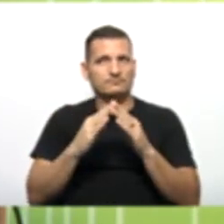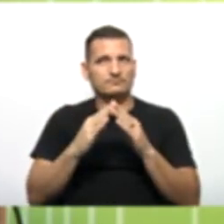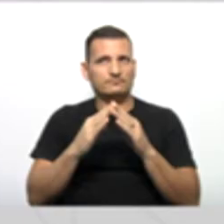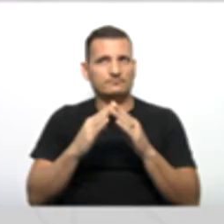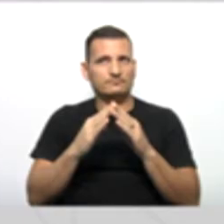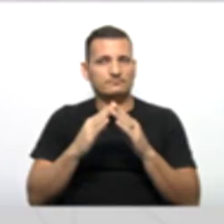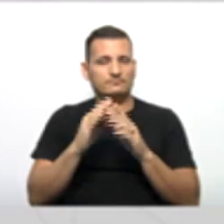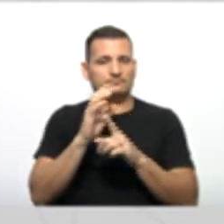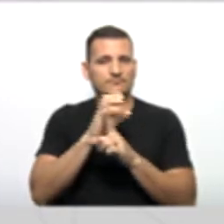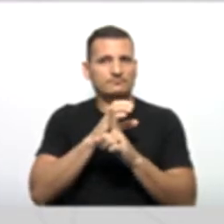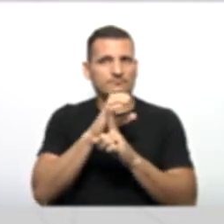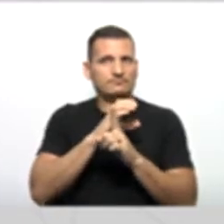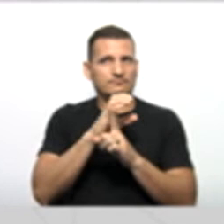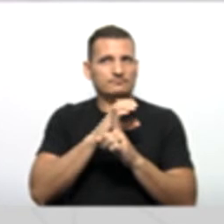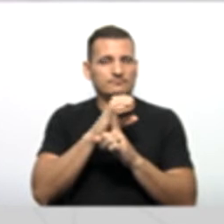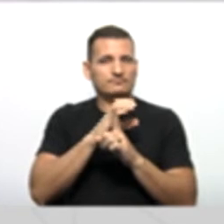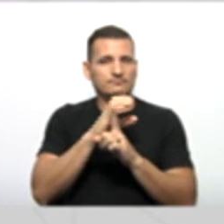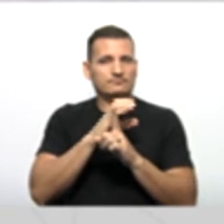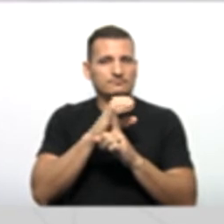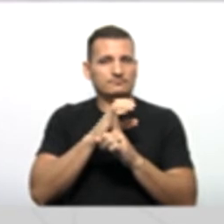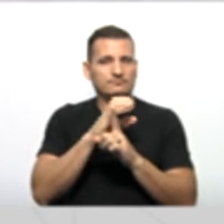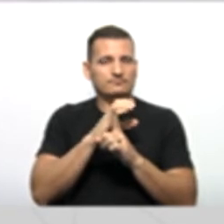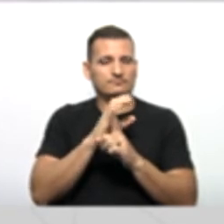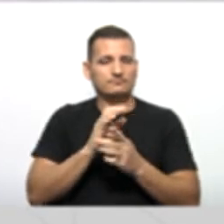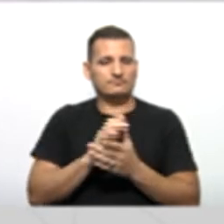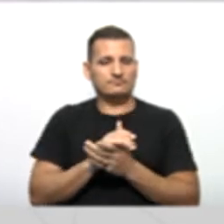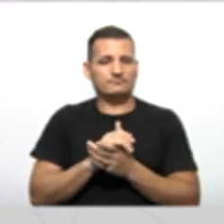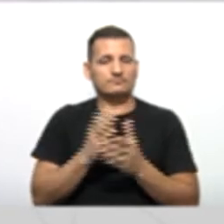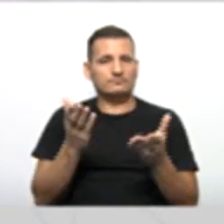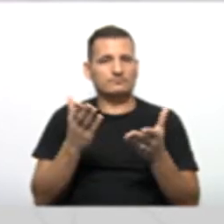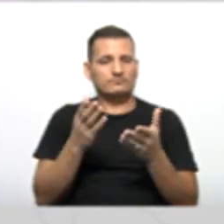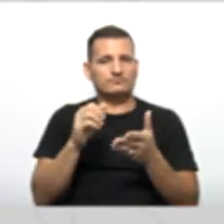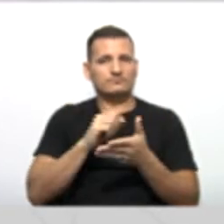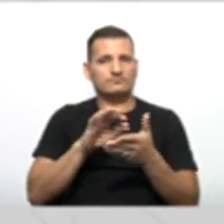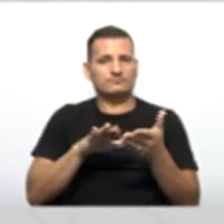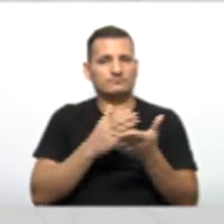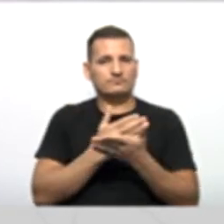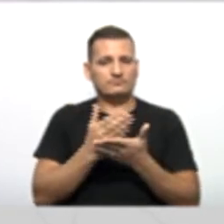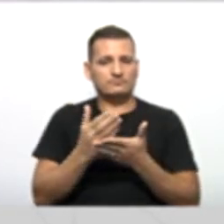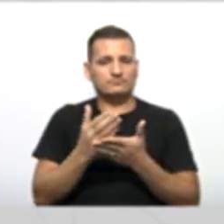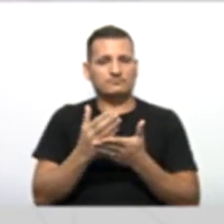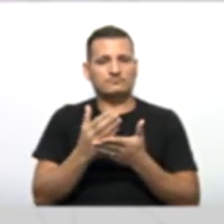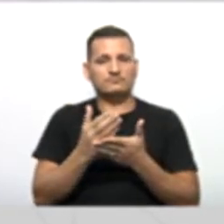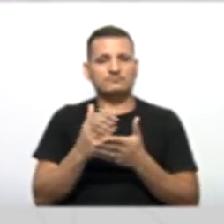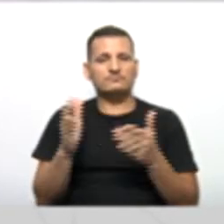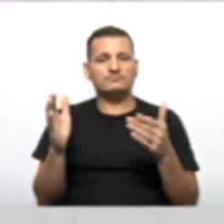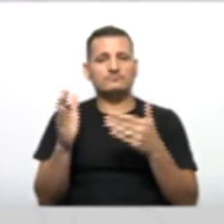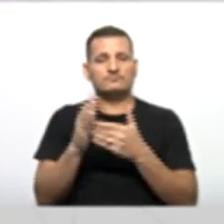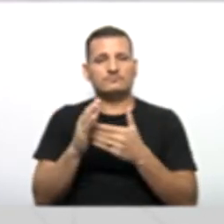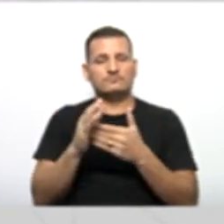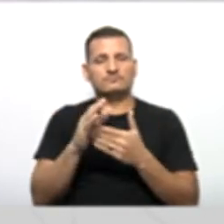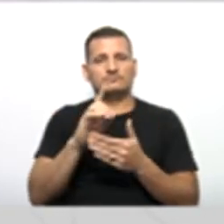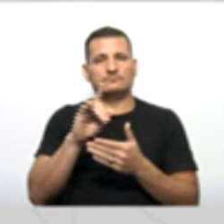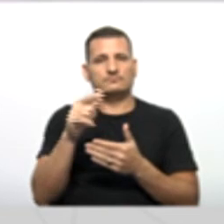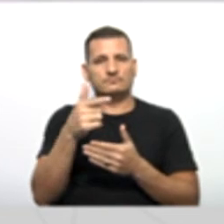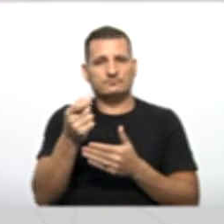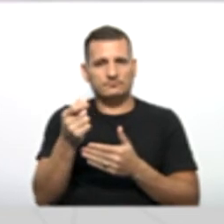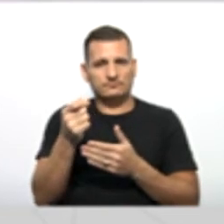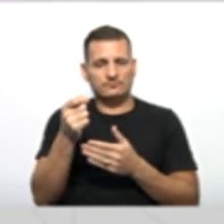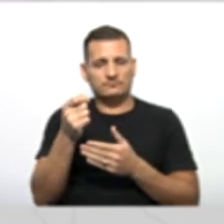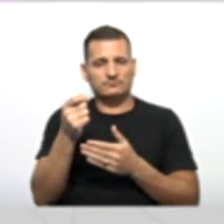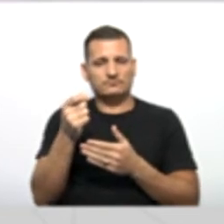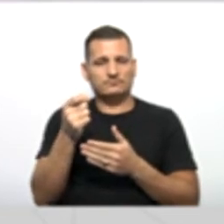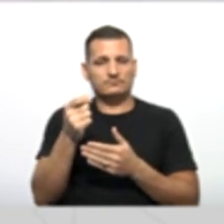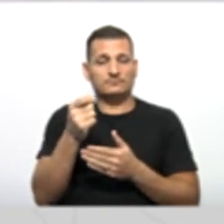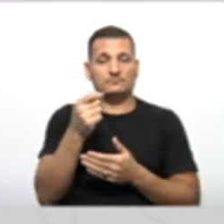calendário. Importante, gente. A gente tem uma atividade aí que vai iniciar hoje, 23/5, que vai até o dia 20/6. E a gente tem a